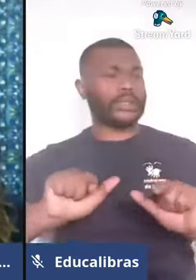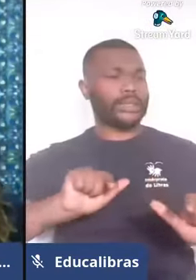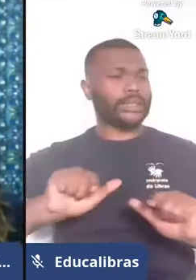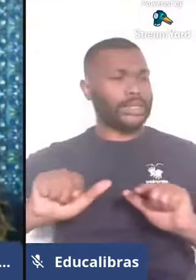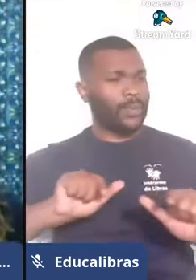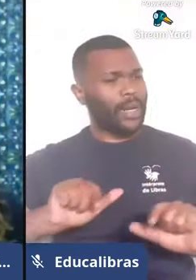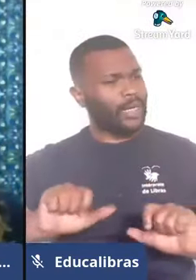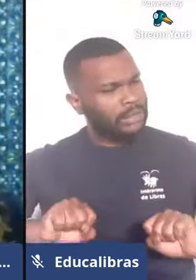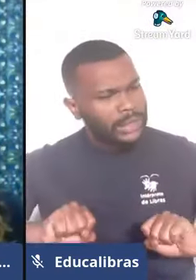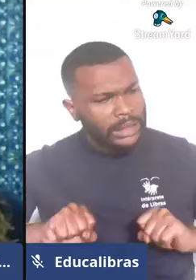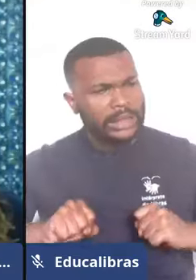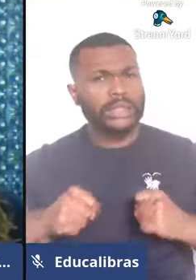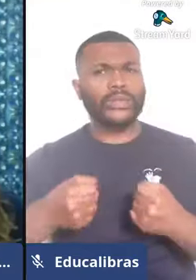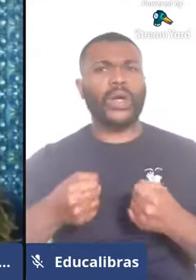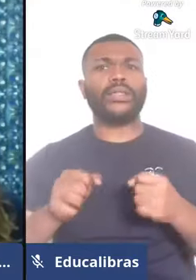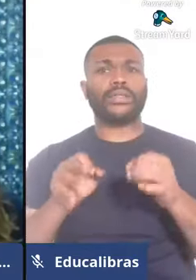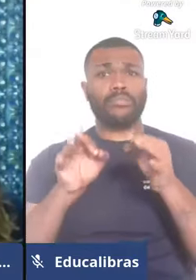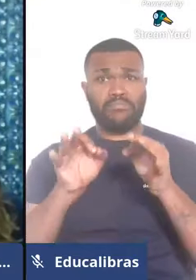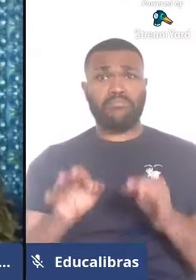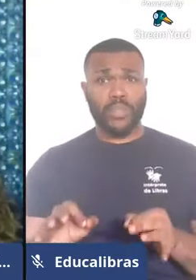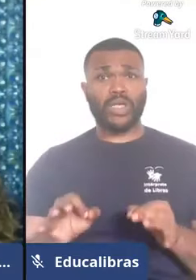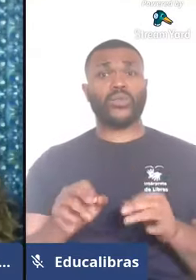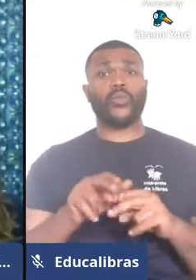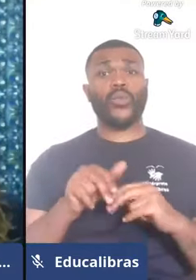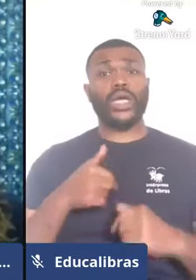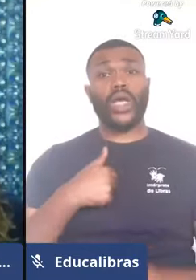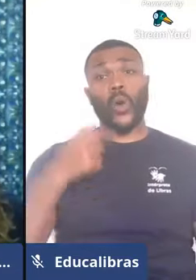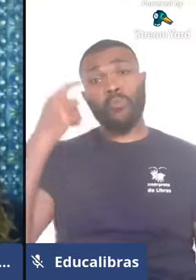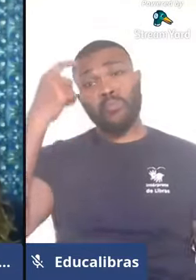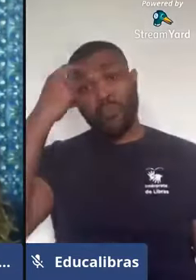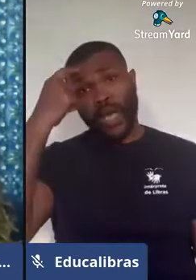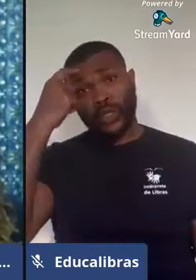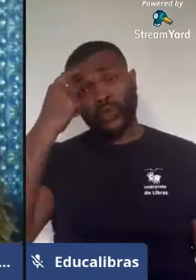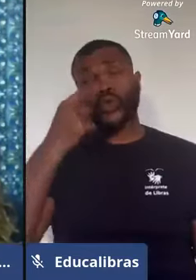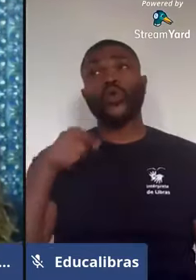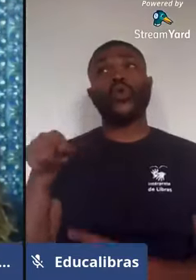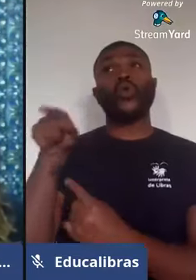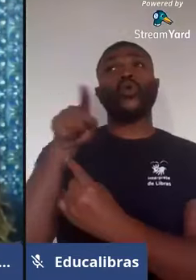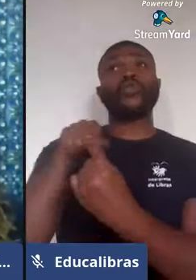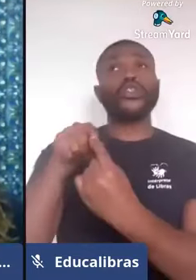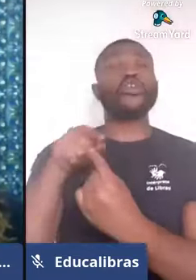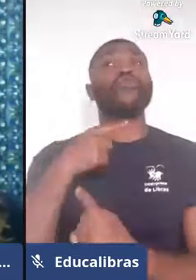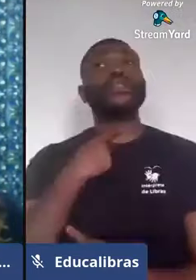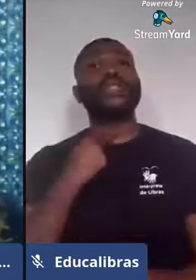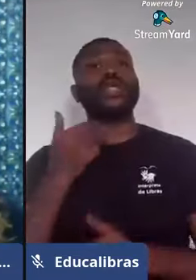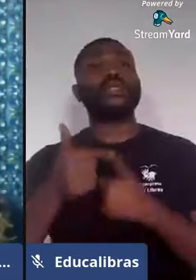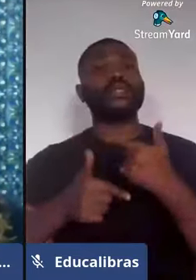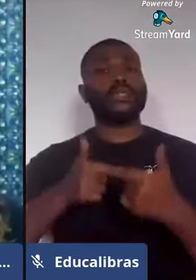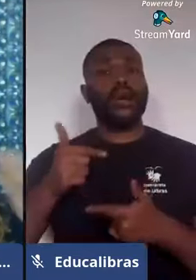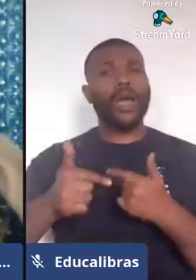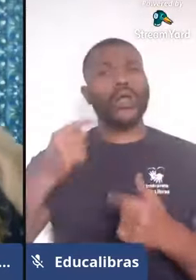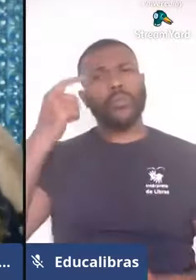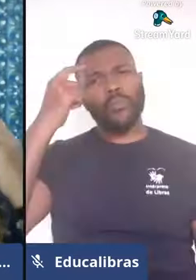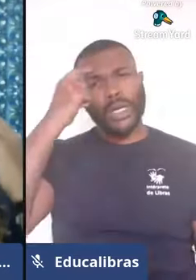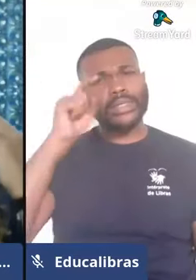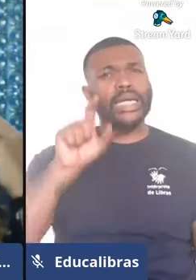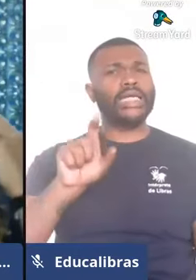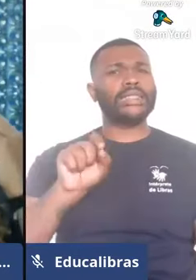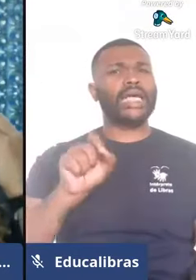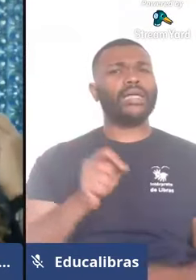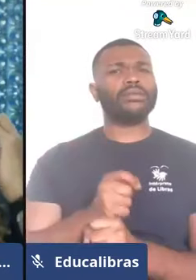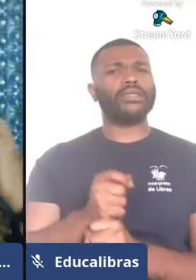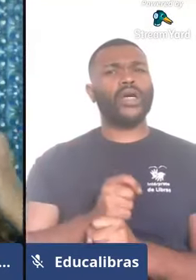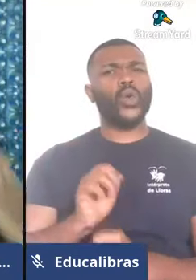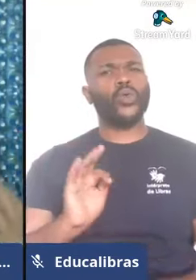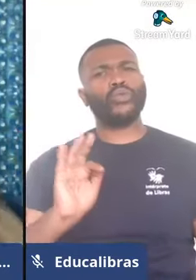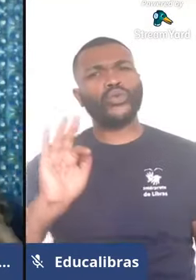na verdade, porque eu acho que uma expectativa que a gente tinha para o futuro do trabalho, que seria daqui uns 10, 15 anos, está acontecendo